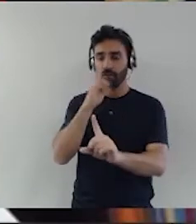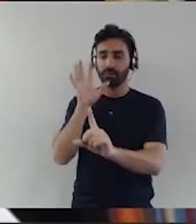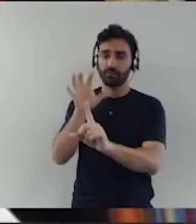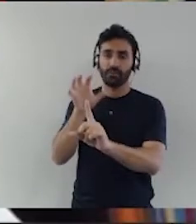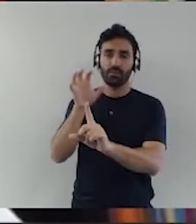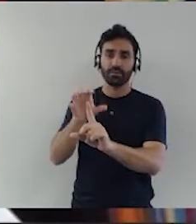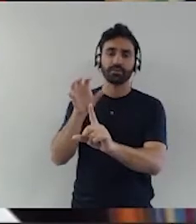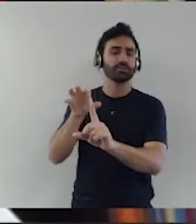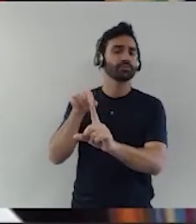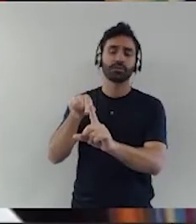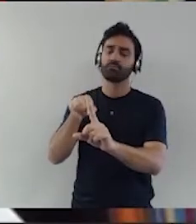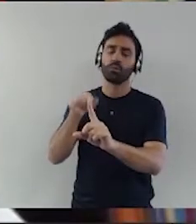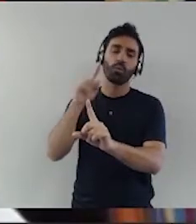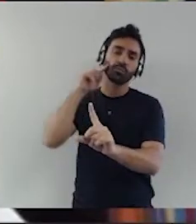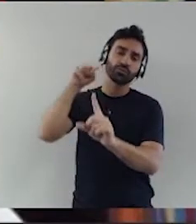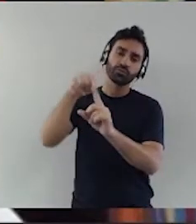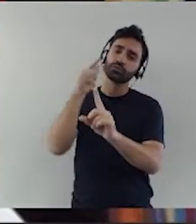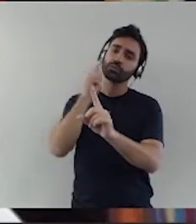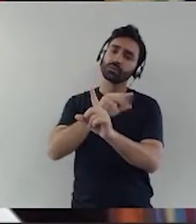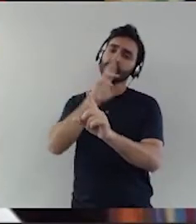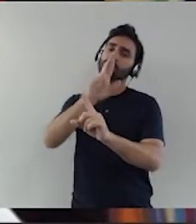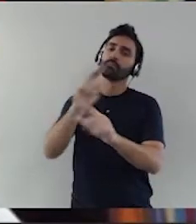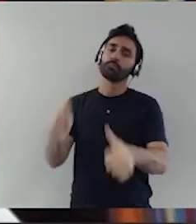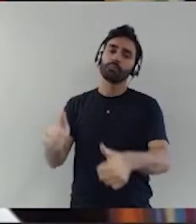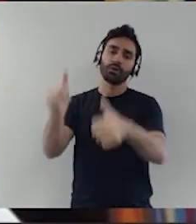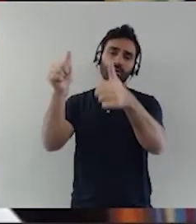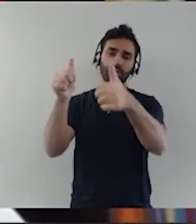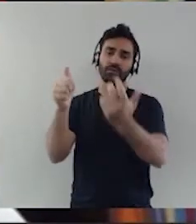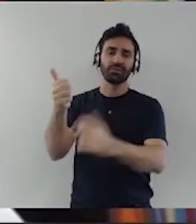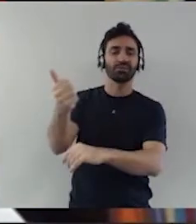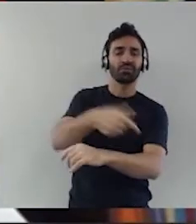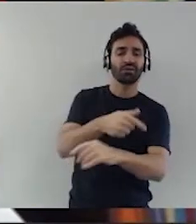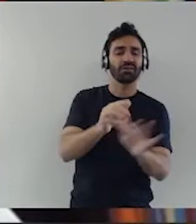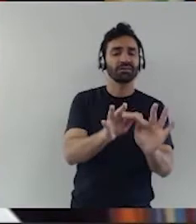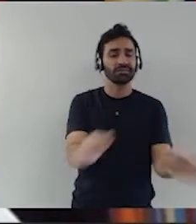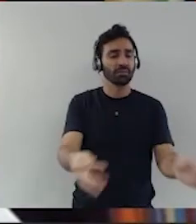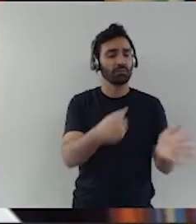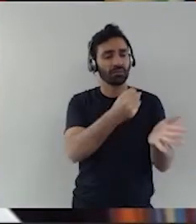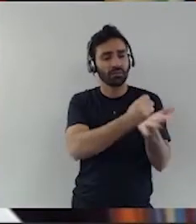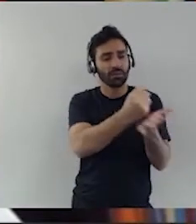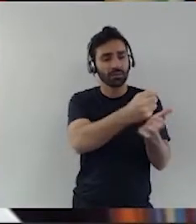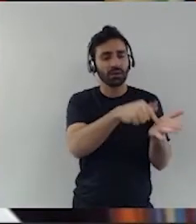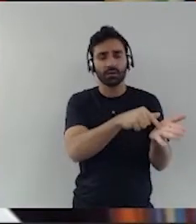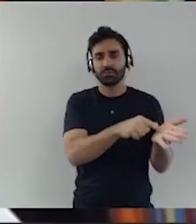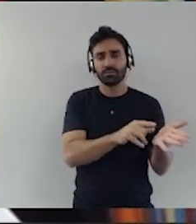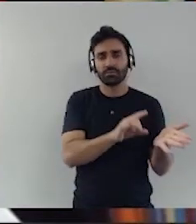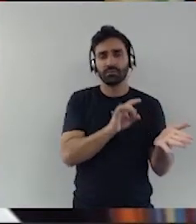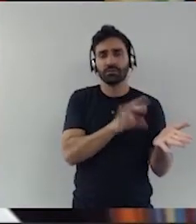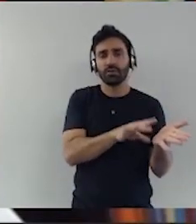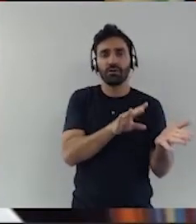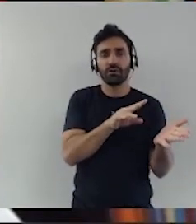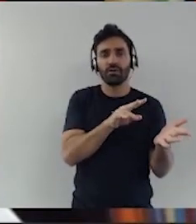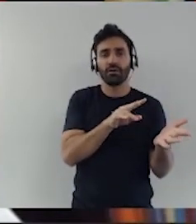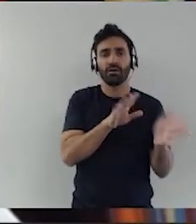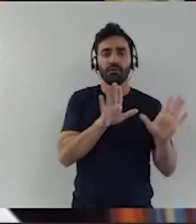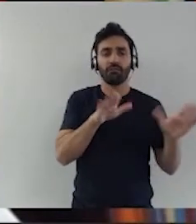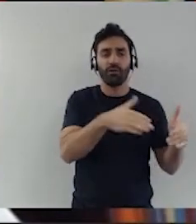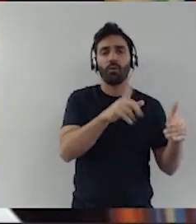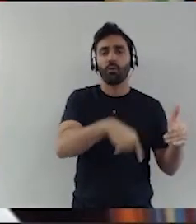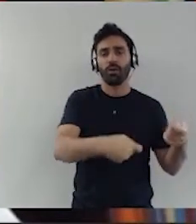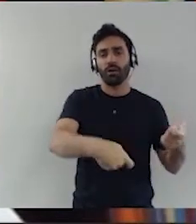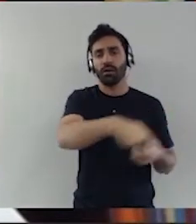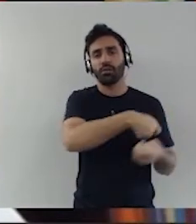para produzir resultados mais amplos do que a contratação vista sob o prisma meramente econômico,